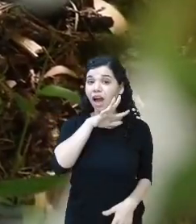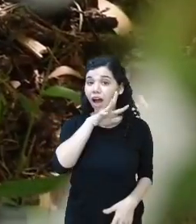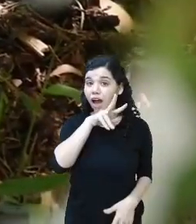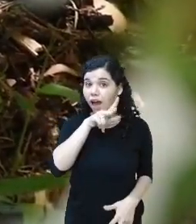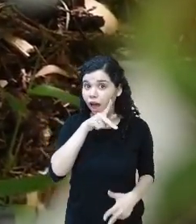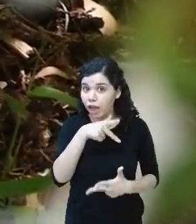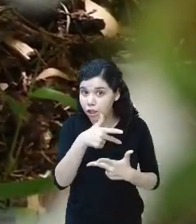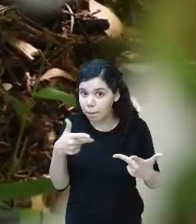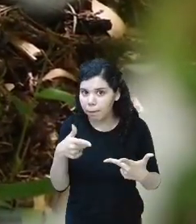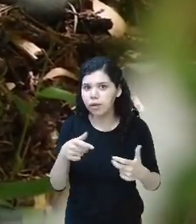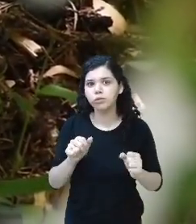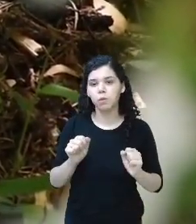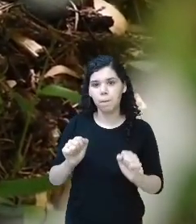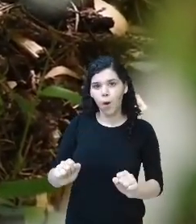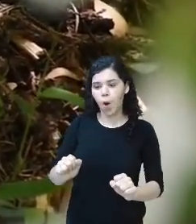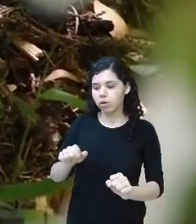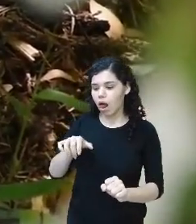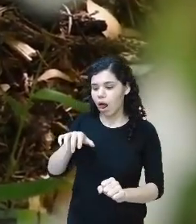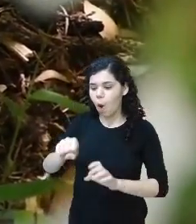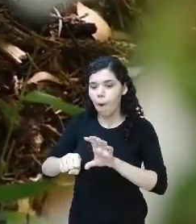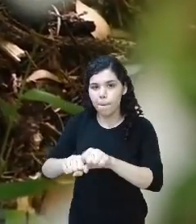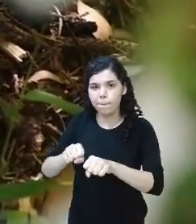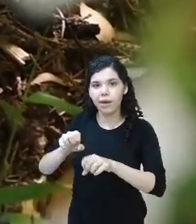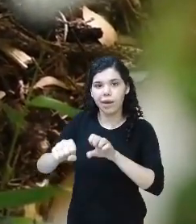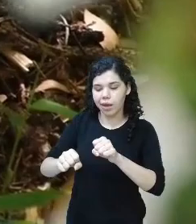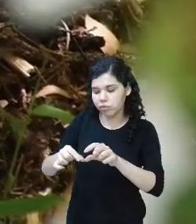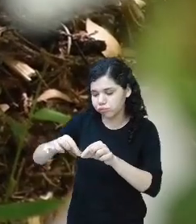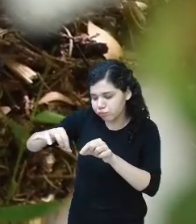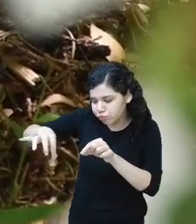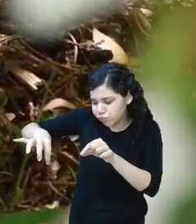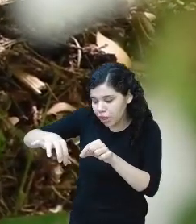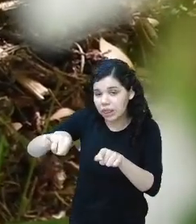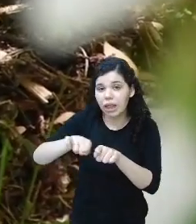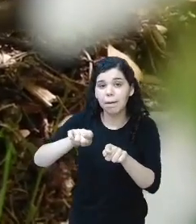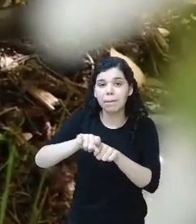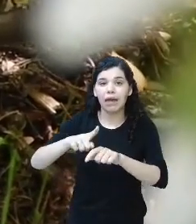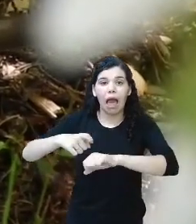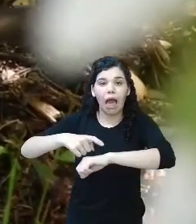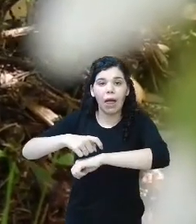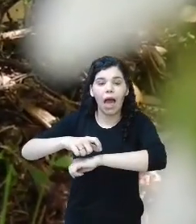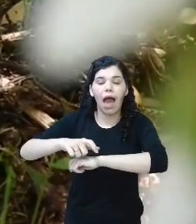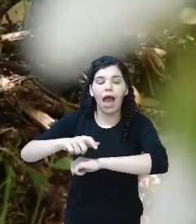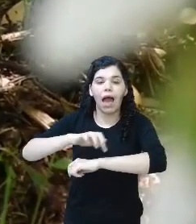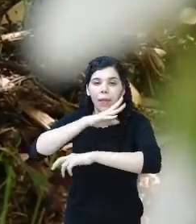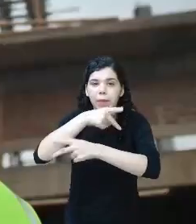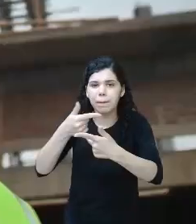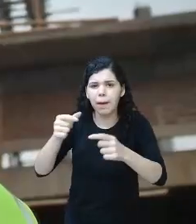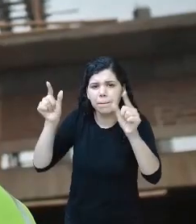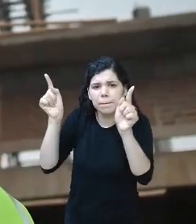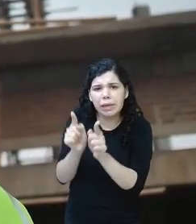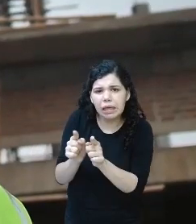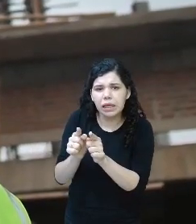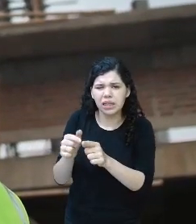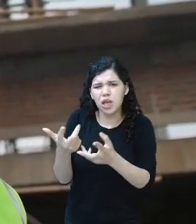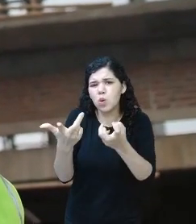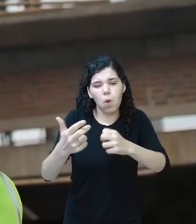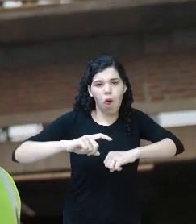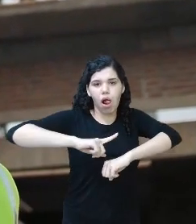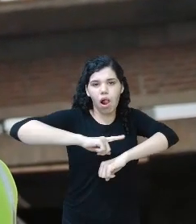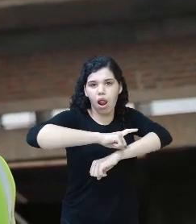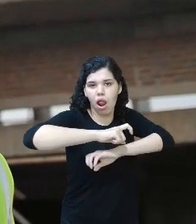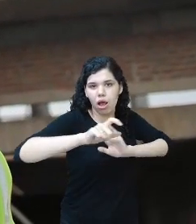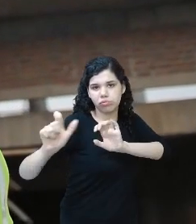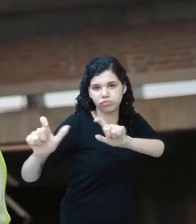também podem se alimentar de sementes e de pequenos animais, como, por exemplo, aquela minhoca que a gente viu